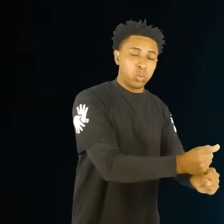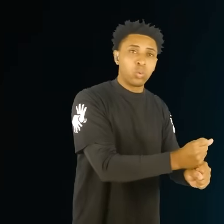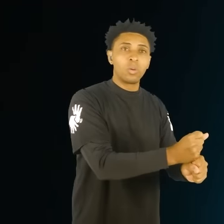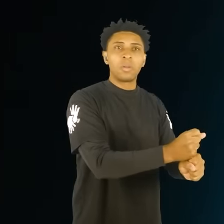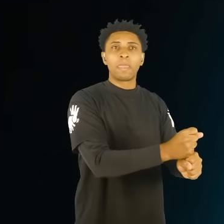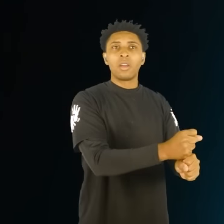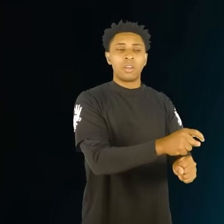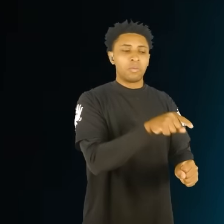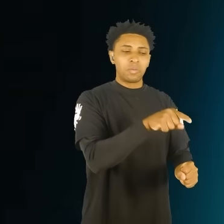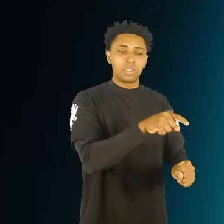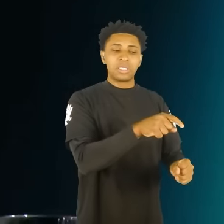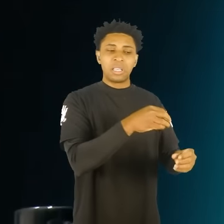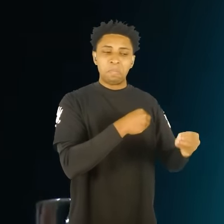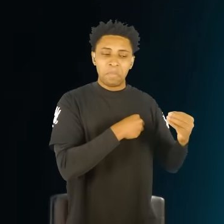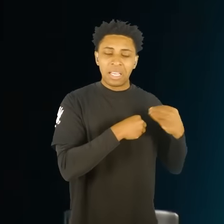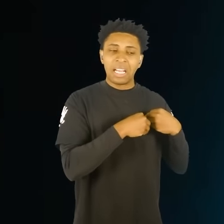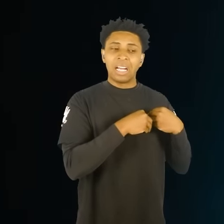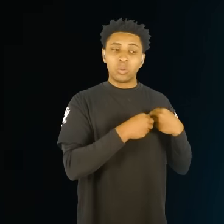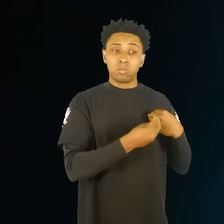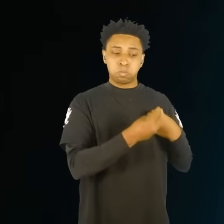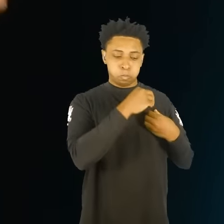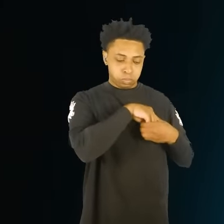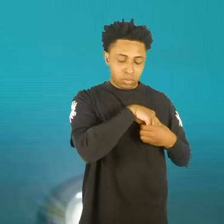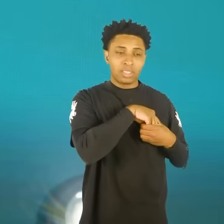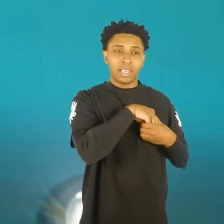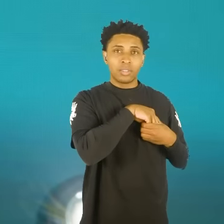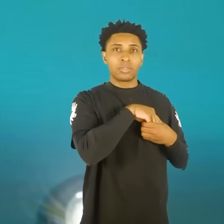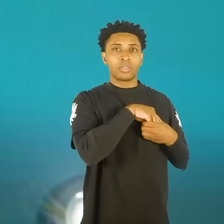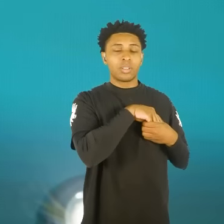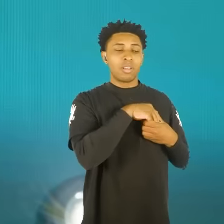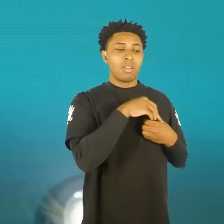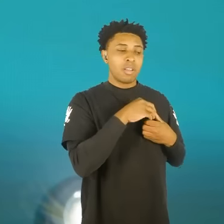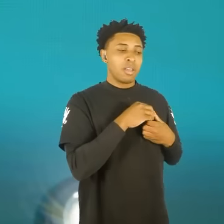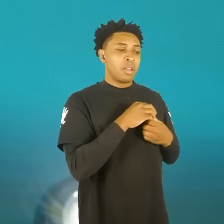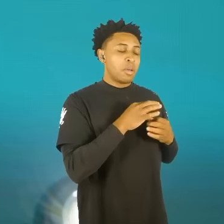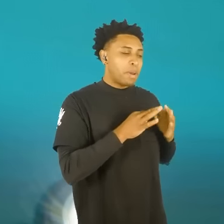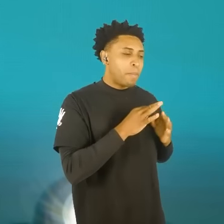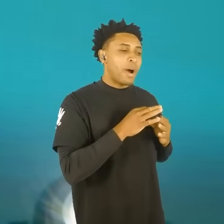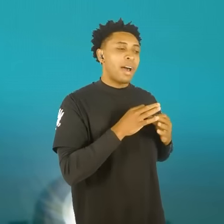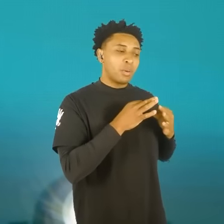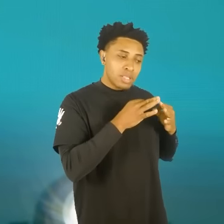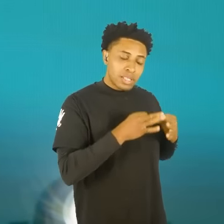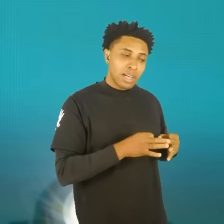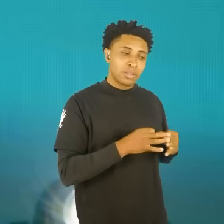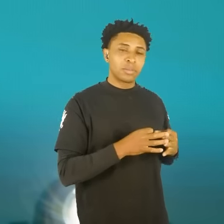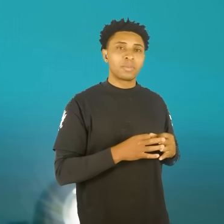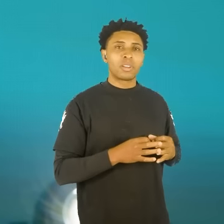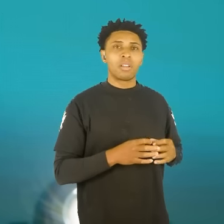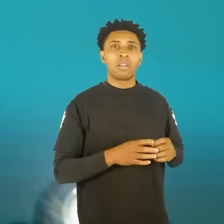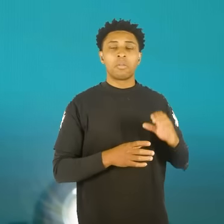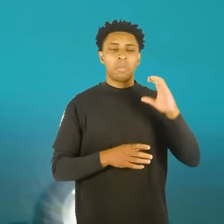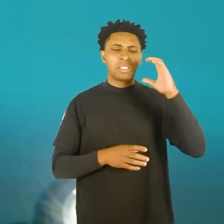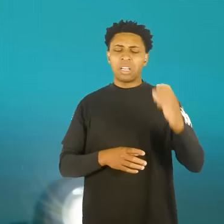fazer coisas que você vai se arrepender pelo resto da vida. Se você não fizer o certo, eu não vou te aceitar. Mas a Bíblia diz que Caim não ouve